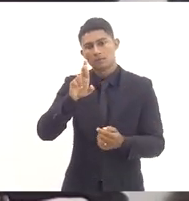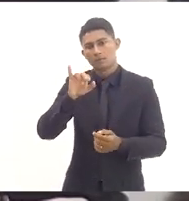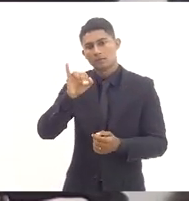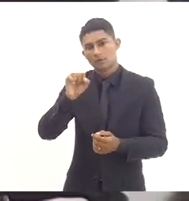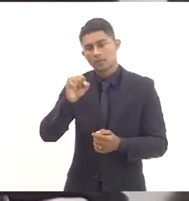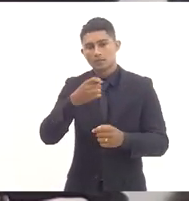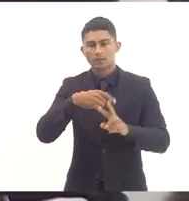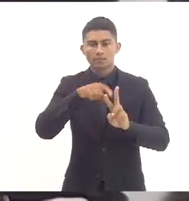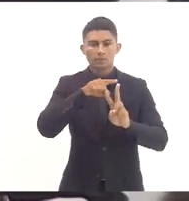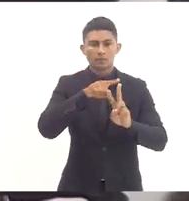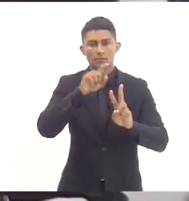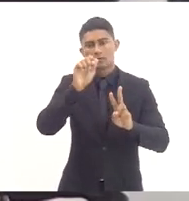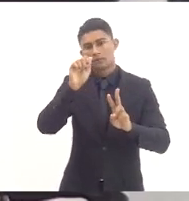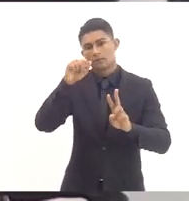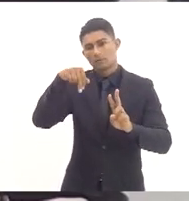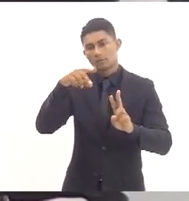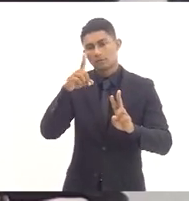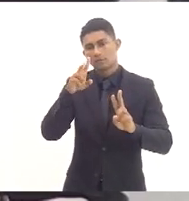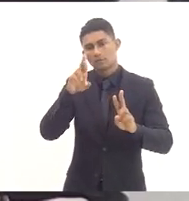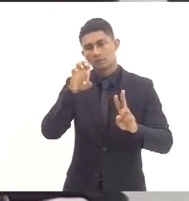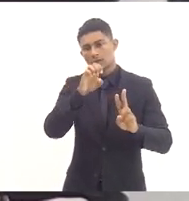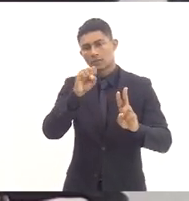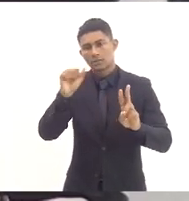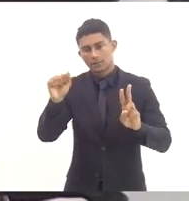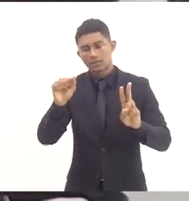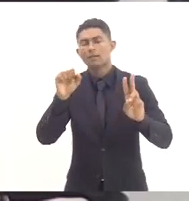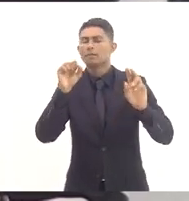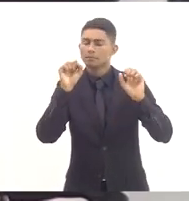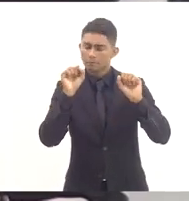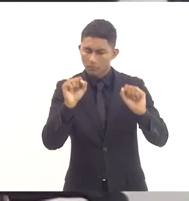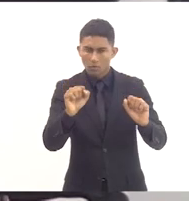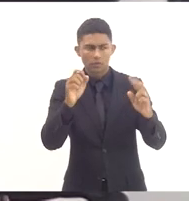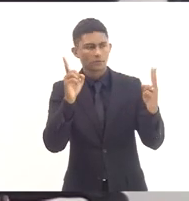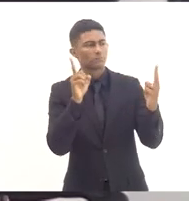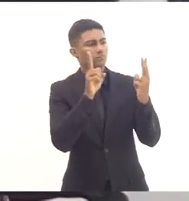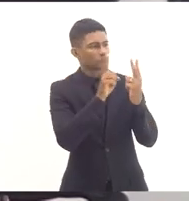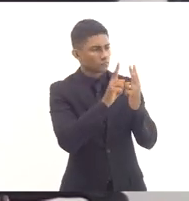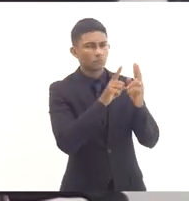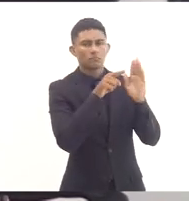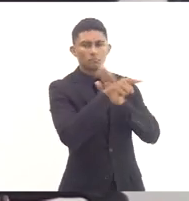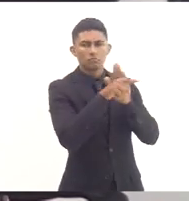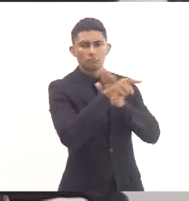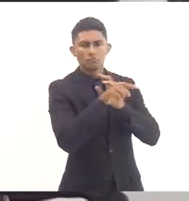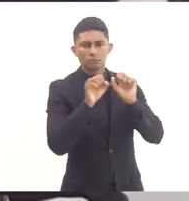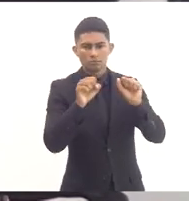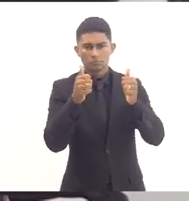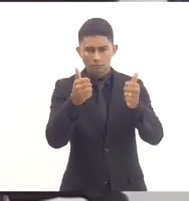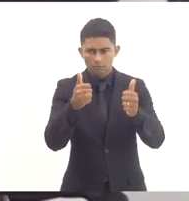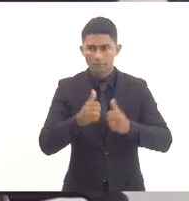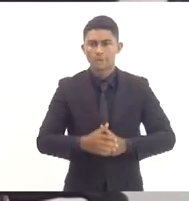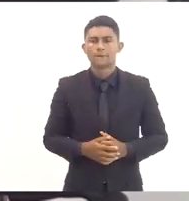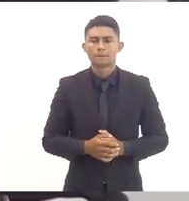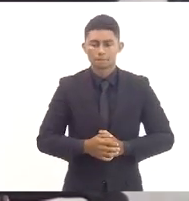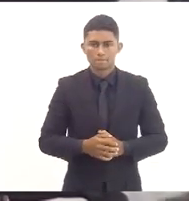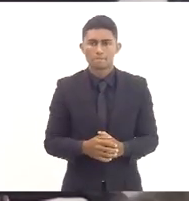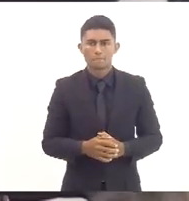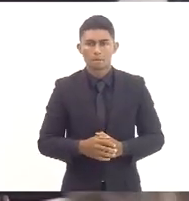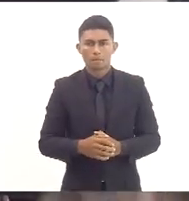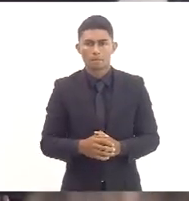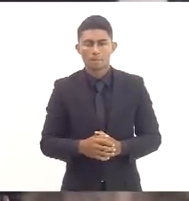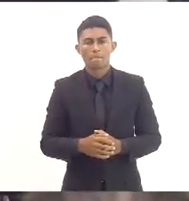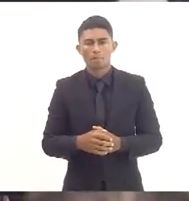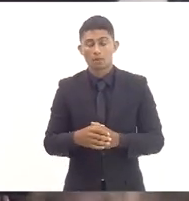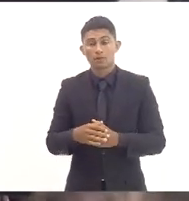Andreza para que a gente possa tá esclarecendo alguns pontos se surgirem é a